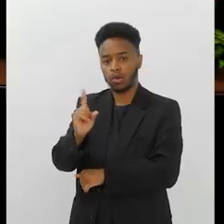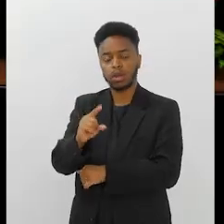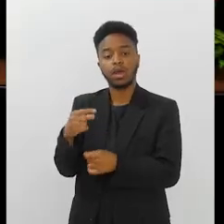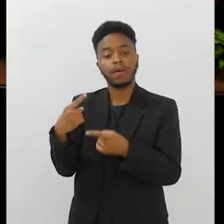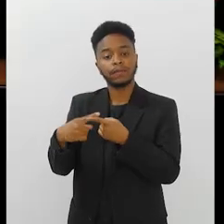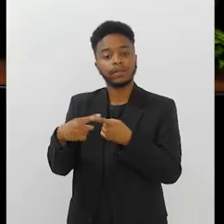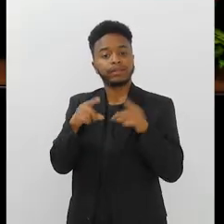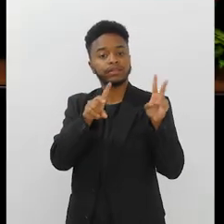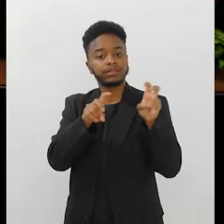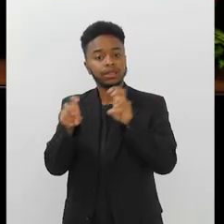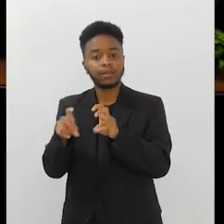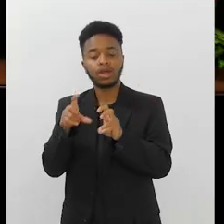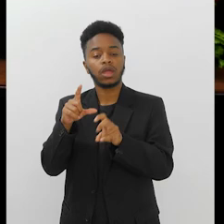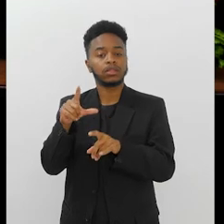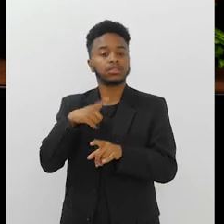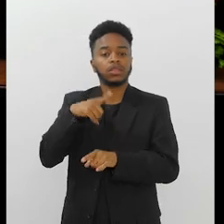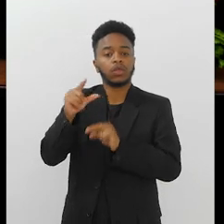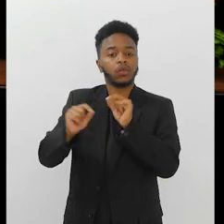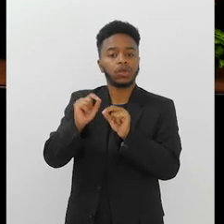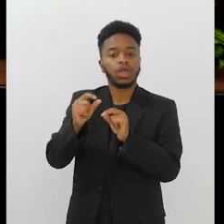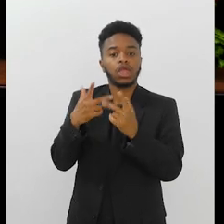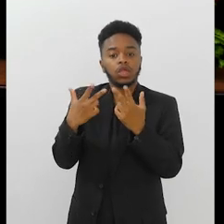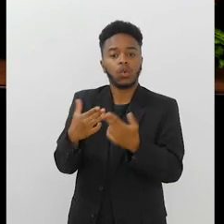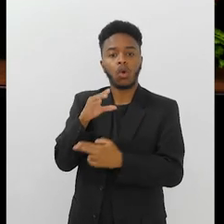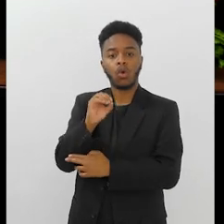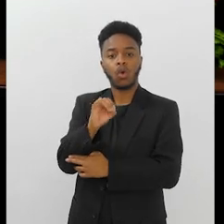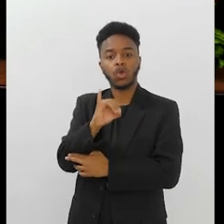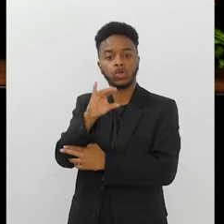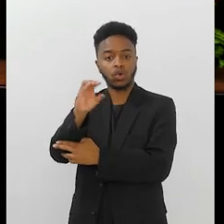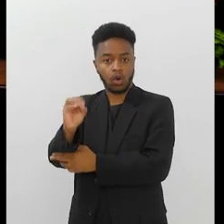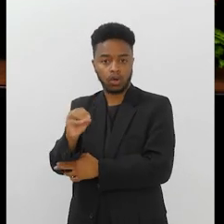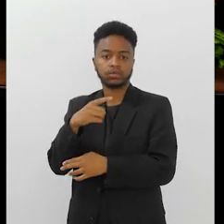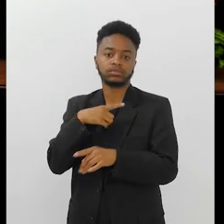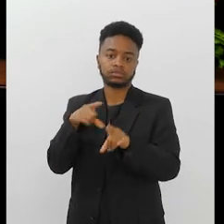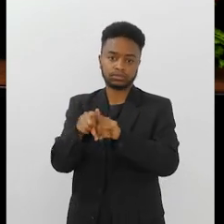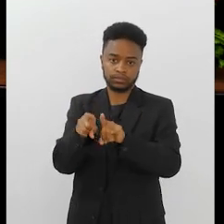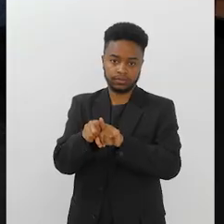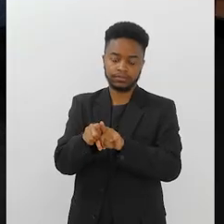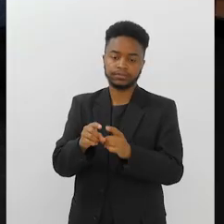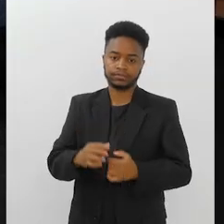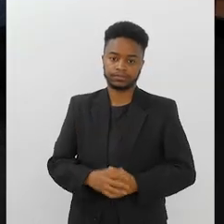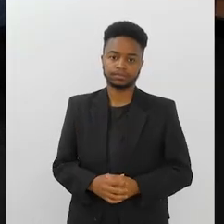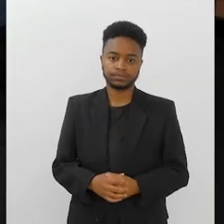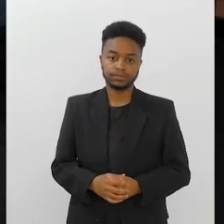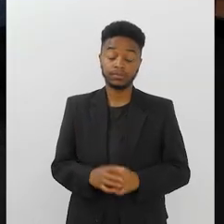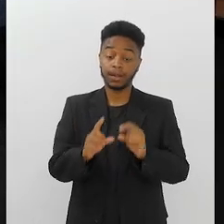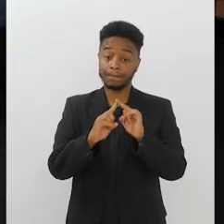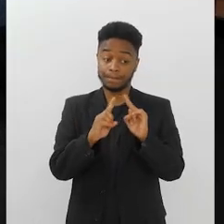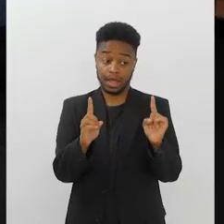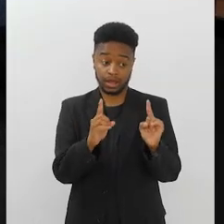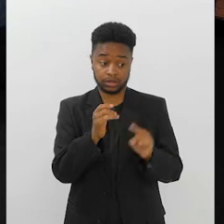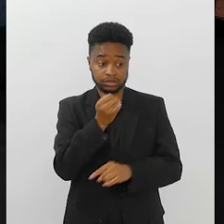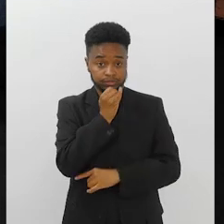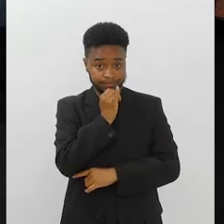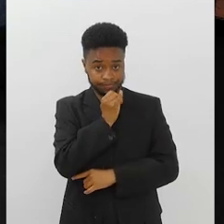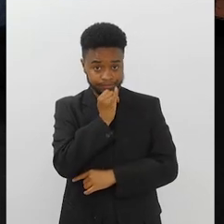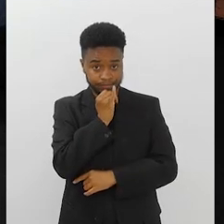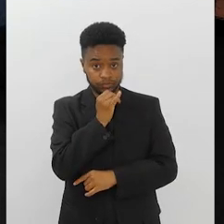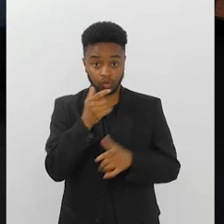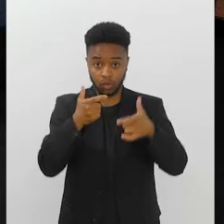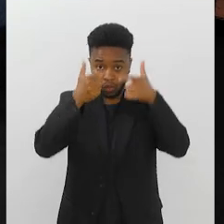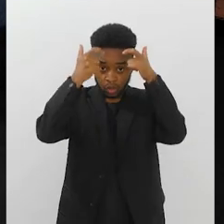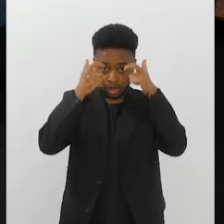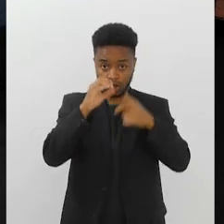não muda esse esse é uma uma questão que eles têm assim de uma forma assim como oyó né Assim como mas T é mas por